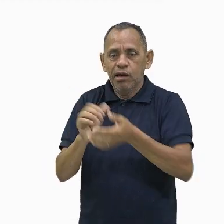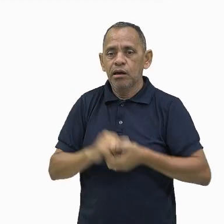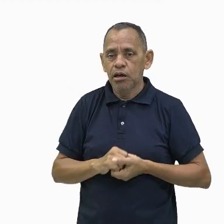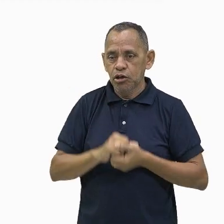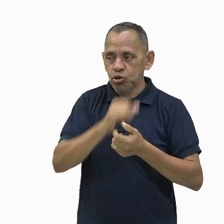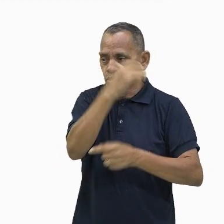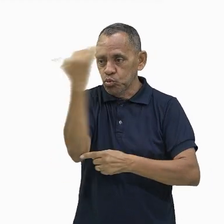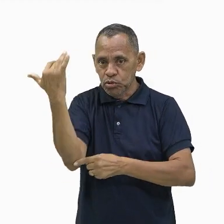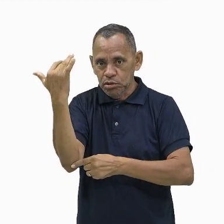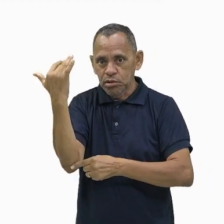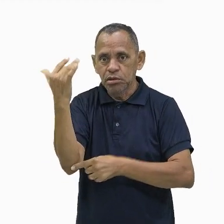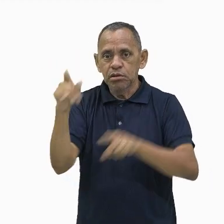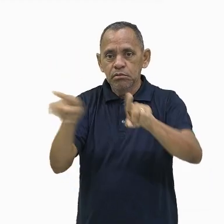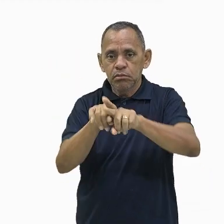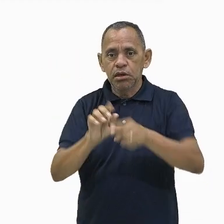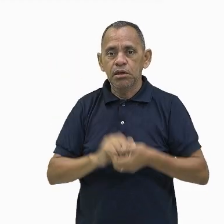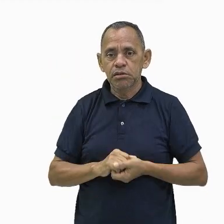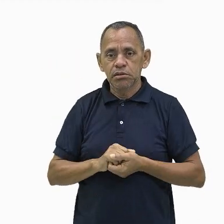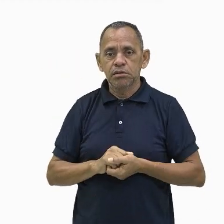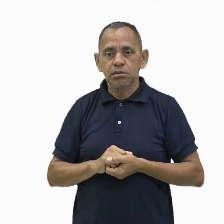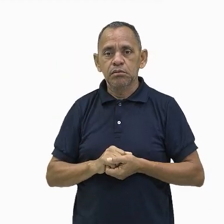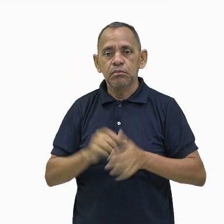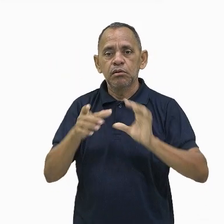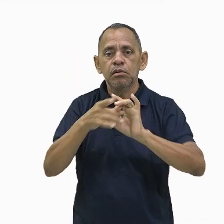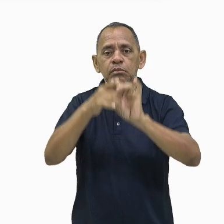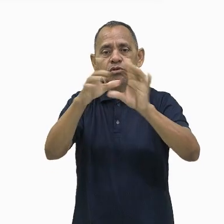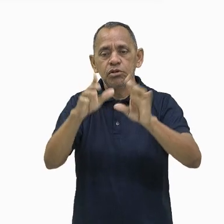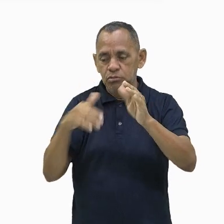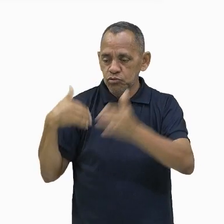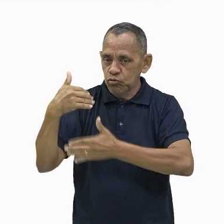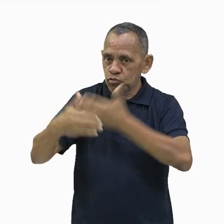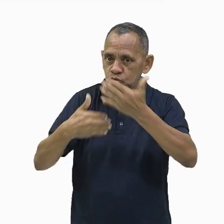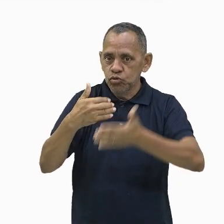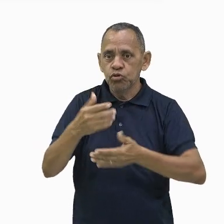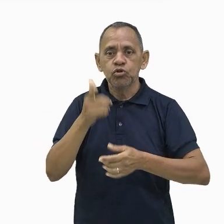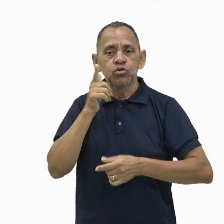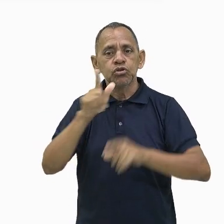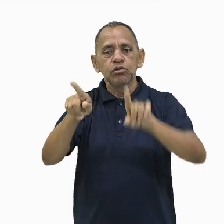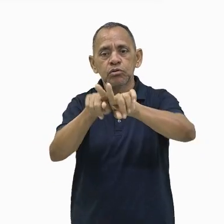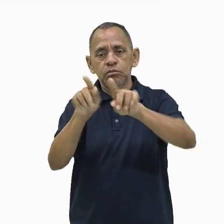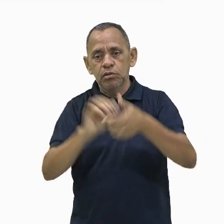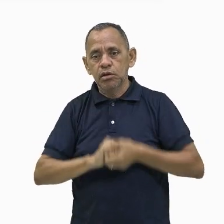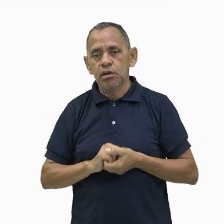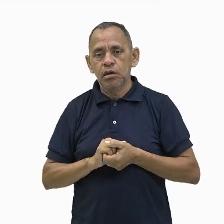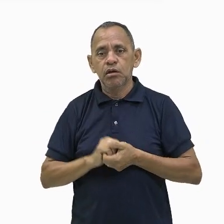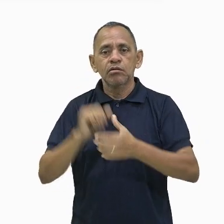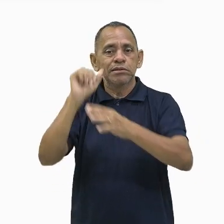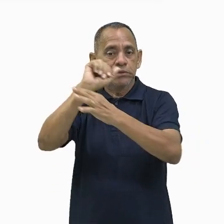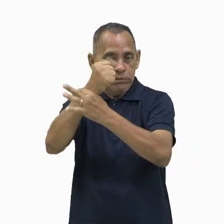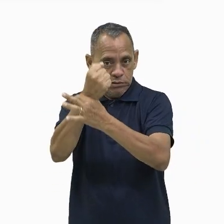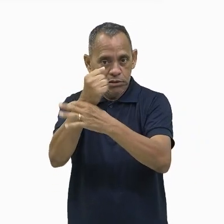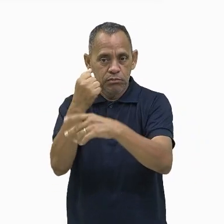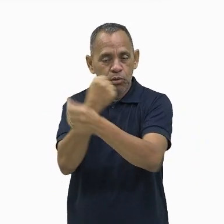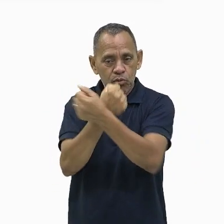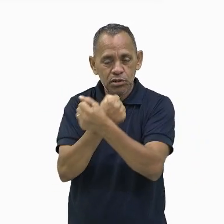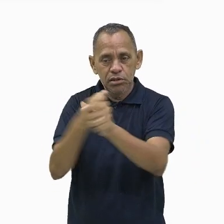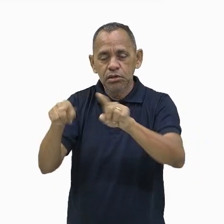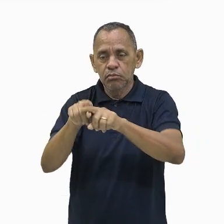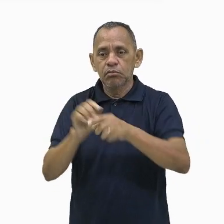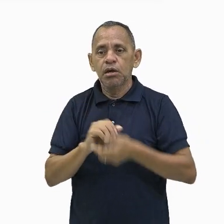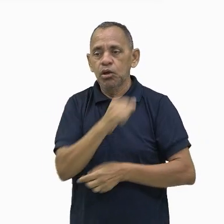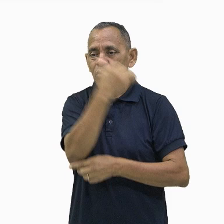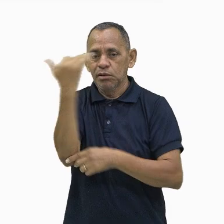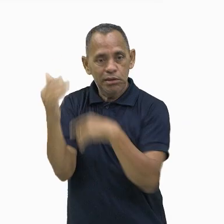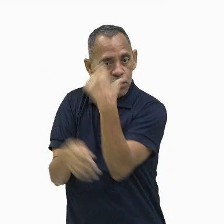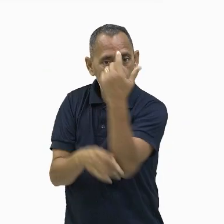as espécies prosperem. Dessa forma, contribuímos para a preservação dos habitats naturais e a redução da poluição. Os